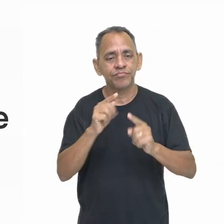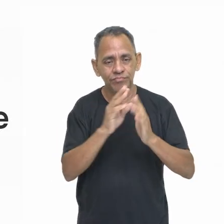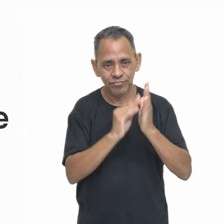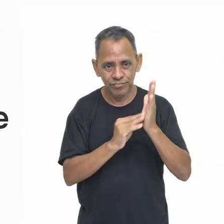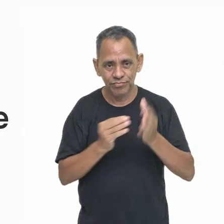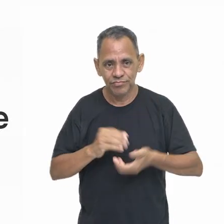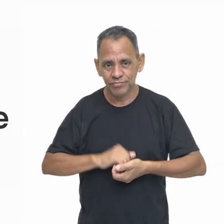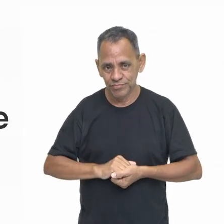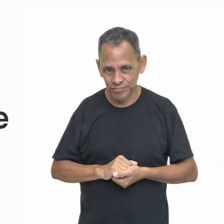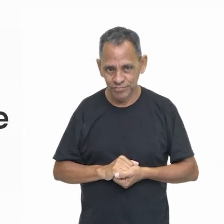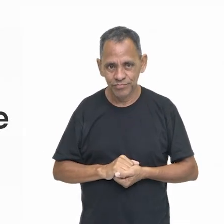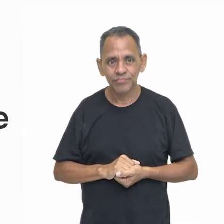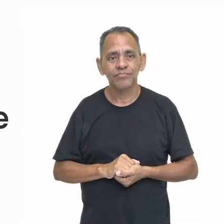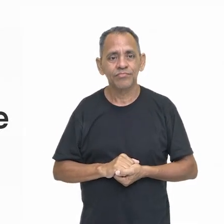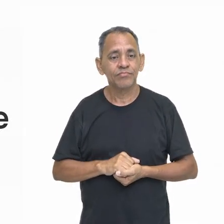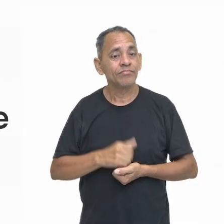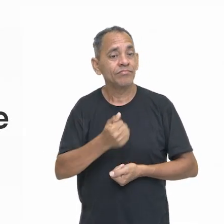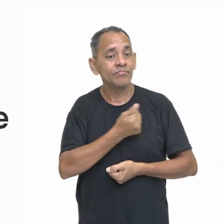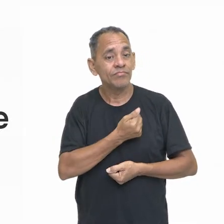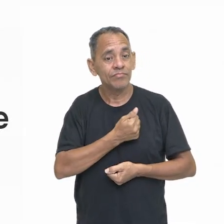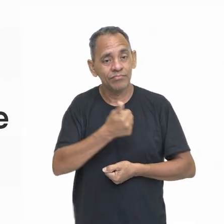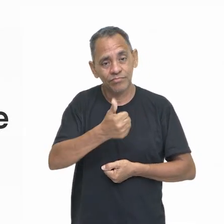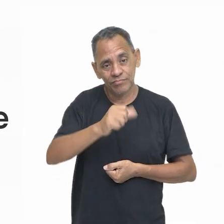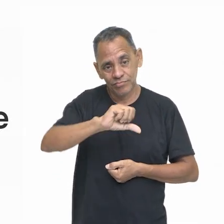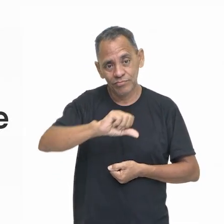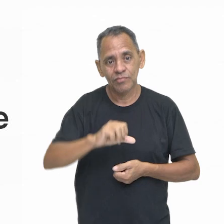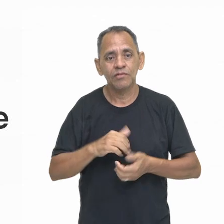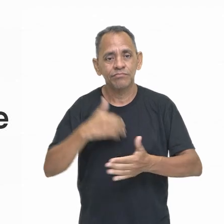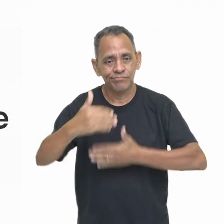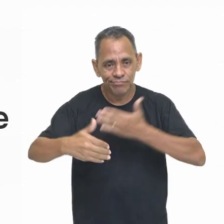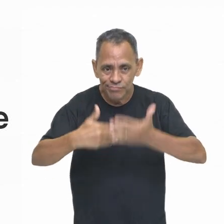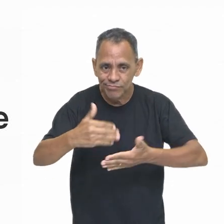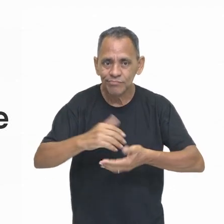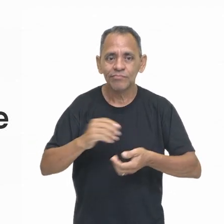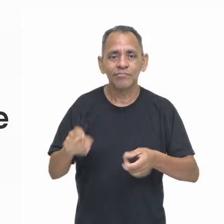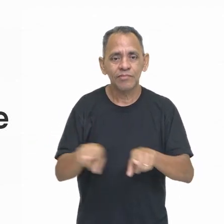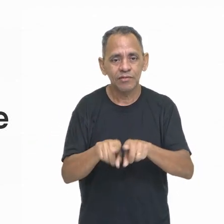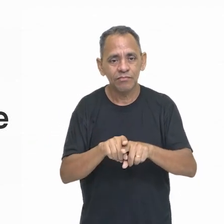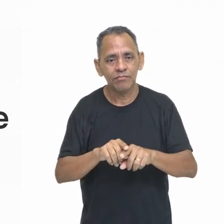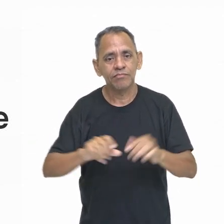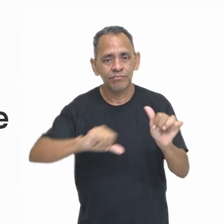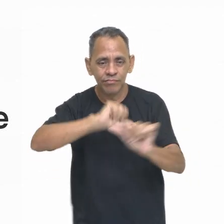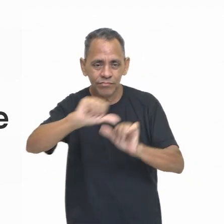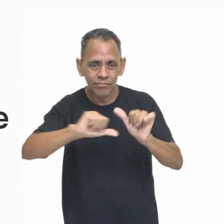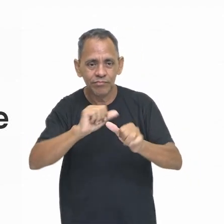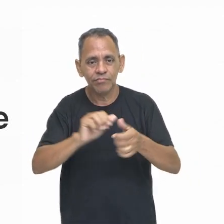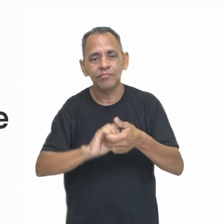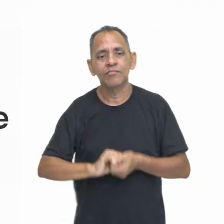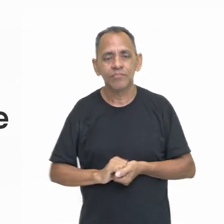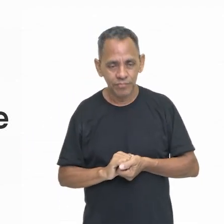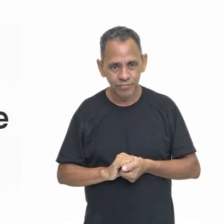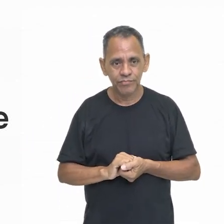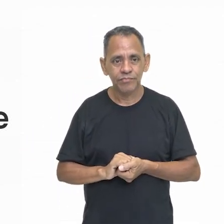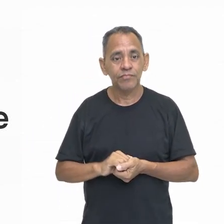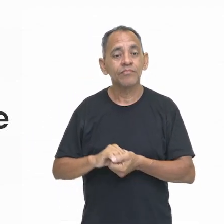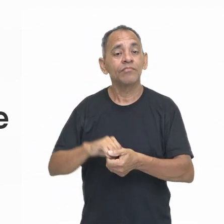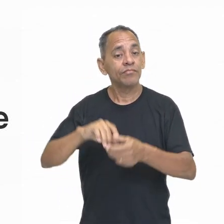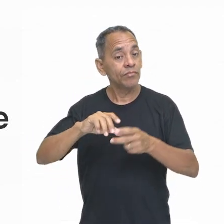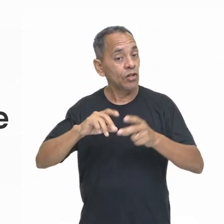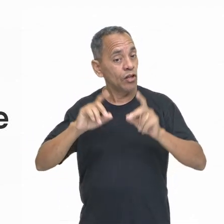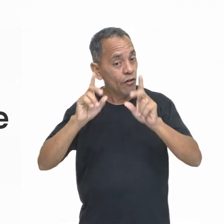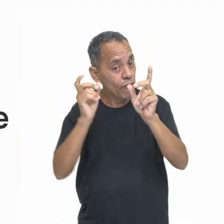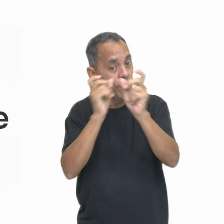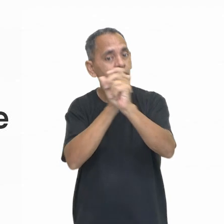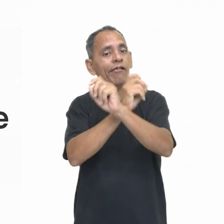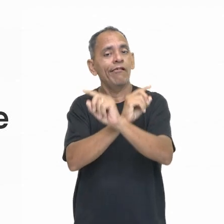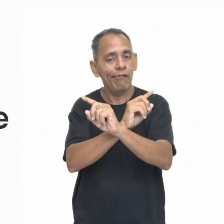de conhecimento, processo de formação, constituição e transformação de diferentes sociedades